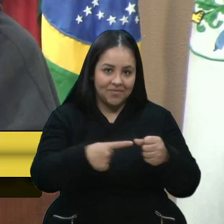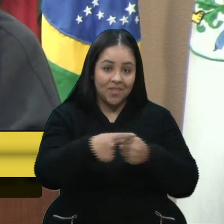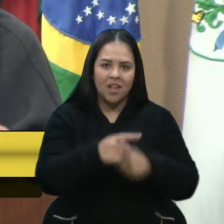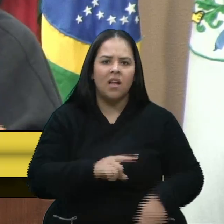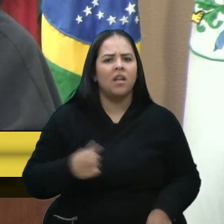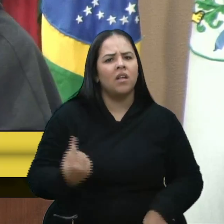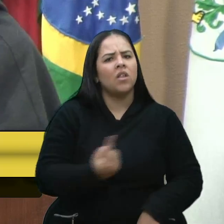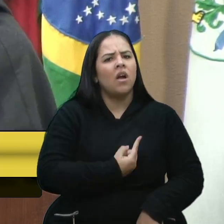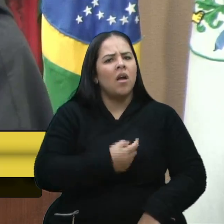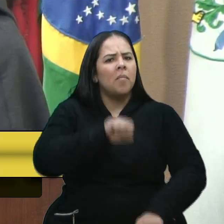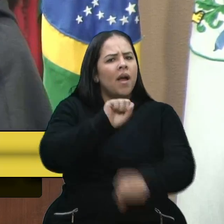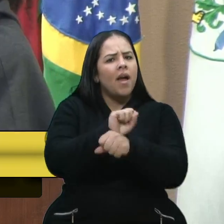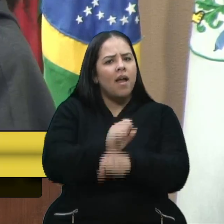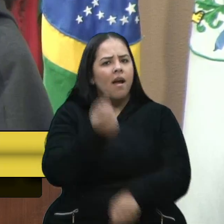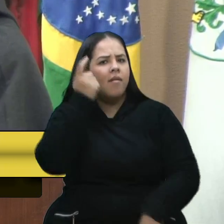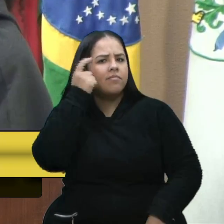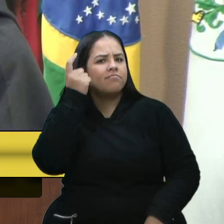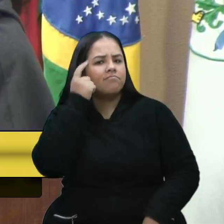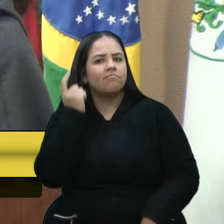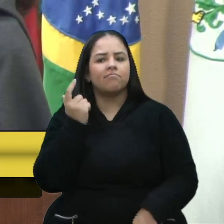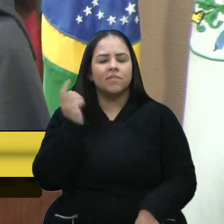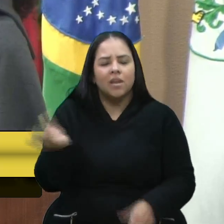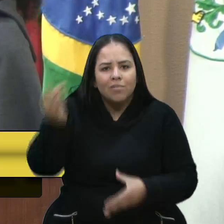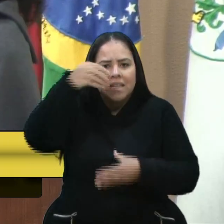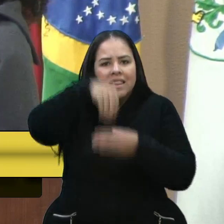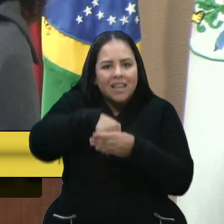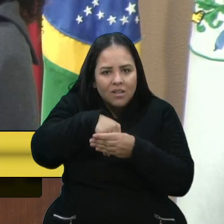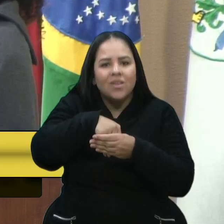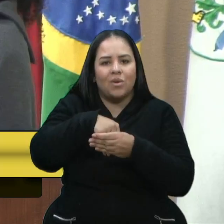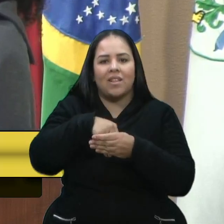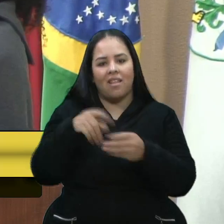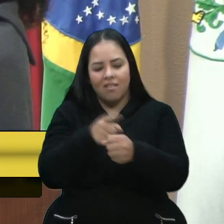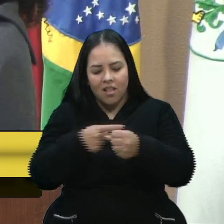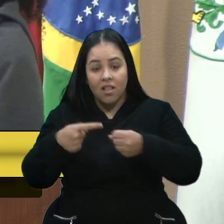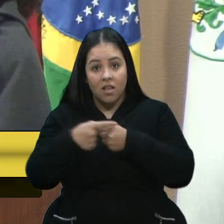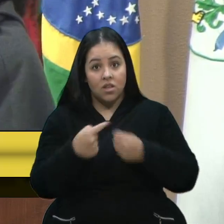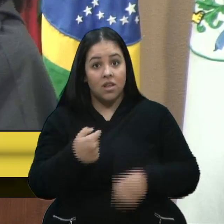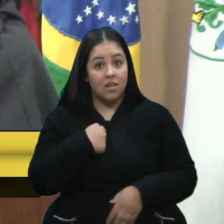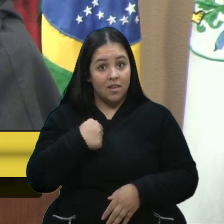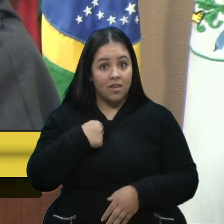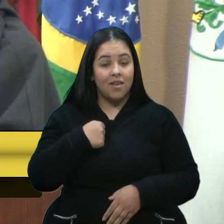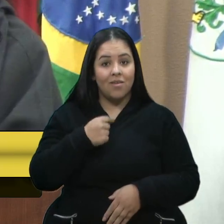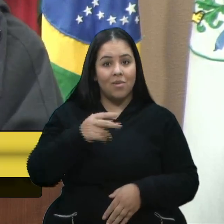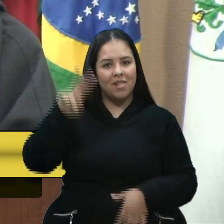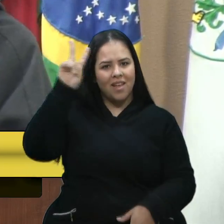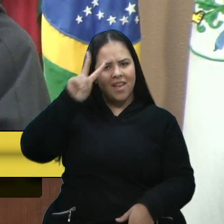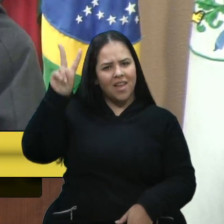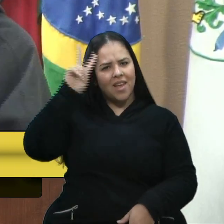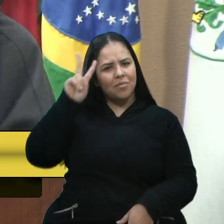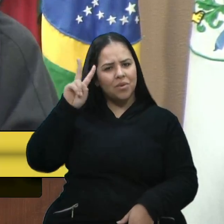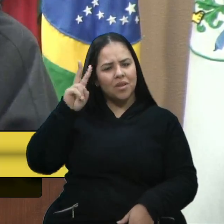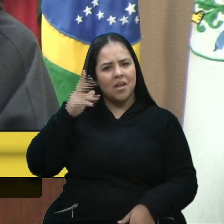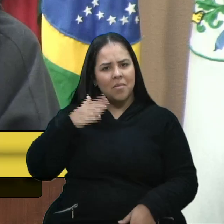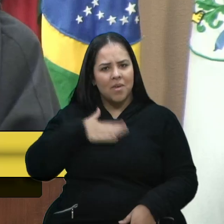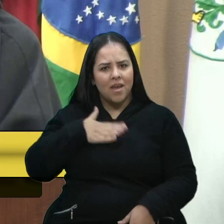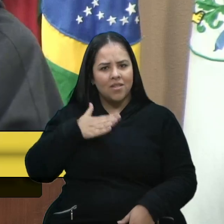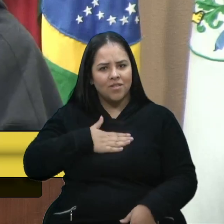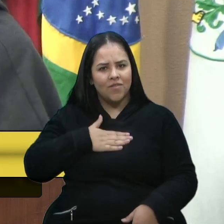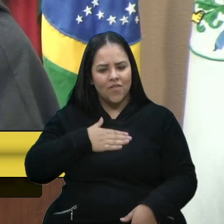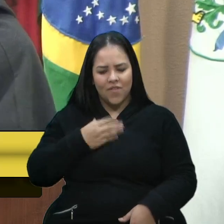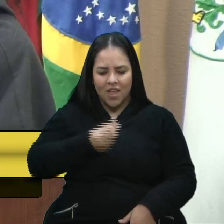pensar no pertencimento à cidade, que era aquilo que eu trago das minhas lembranças e das minhas próprias